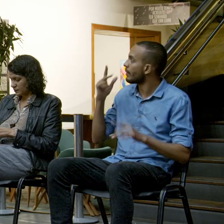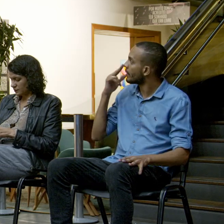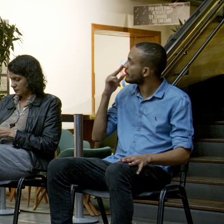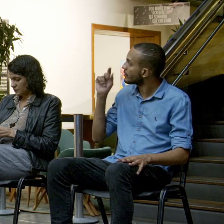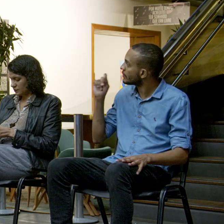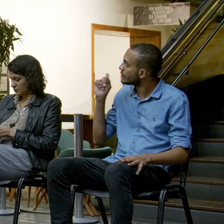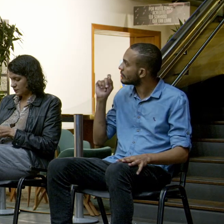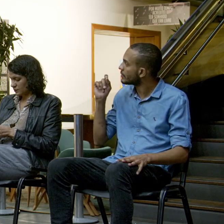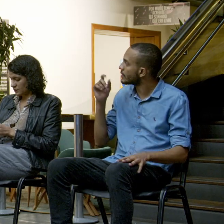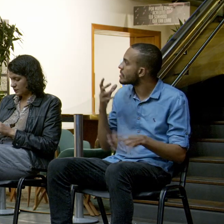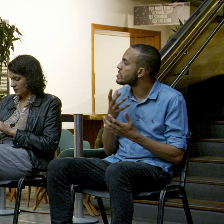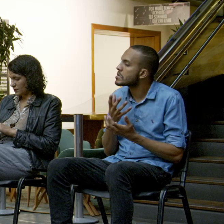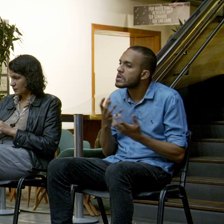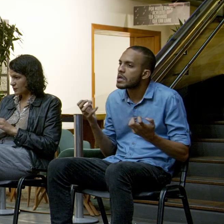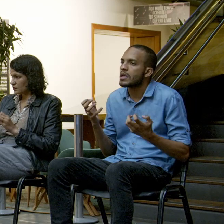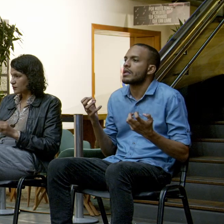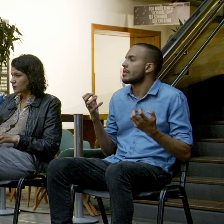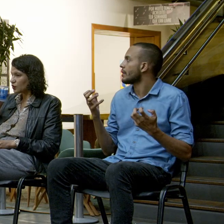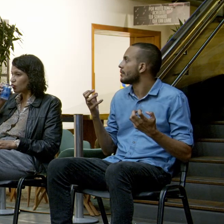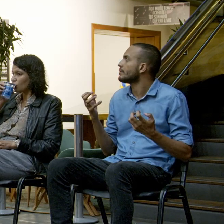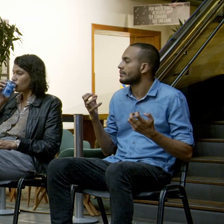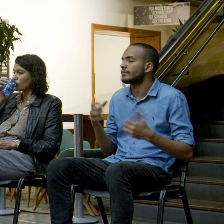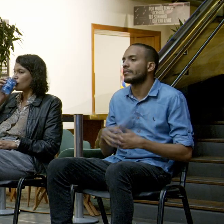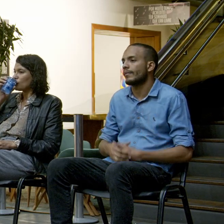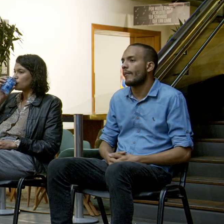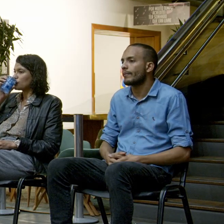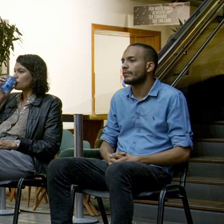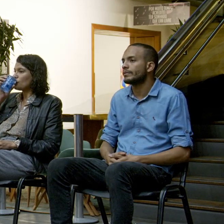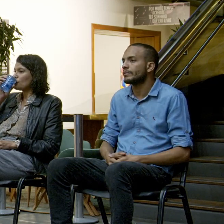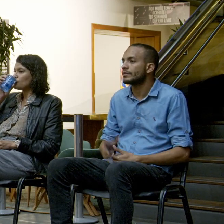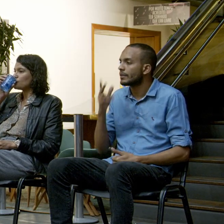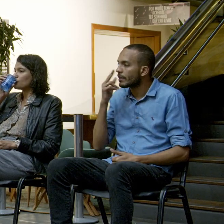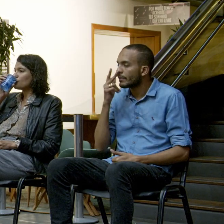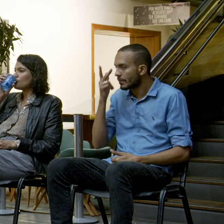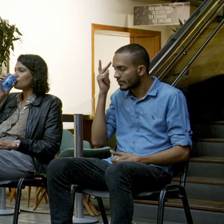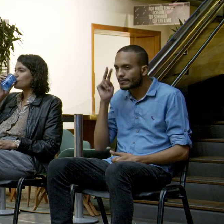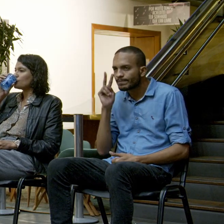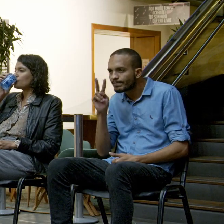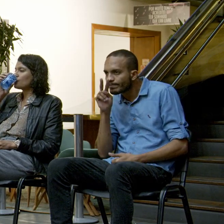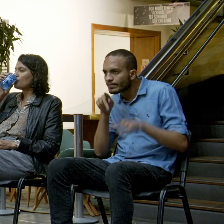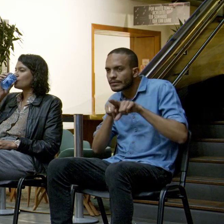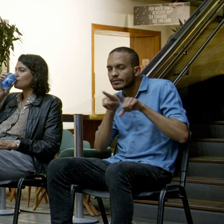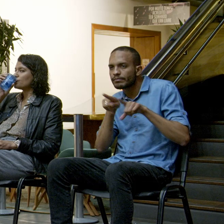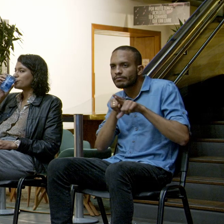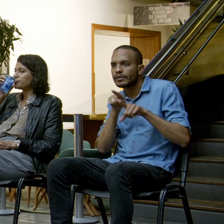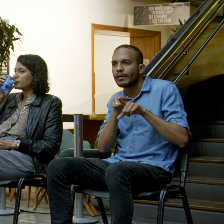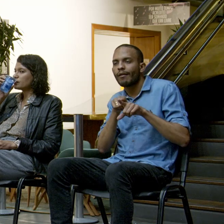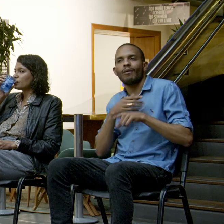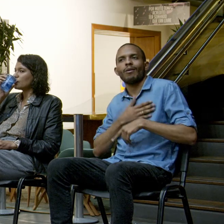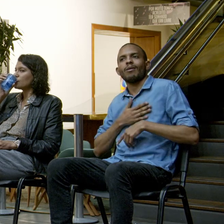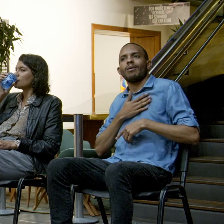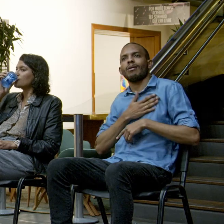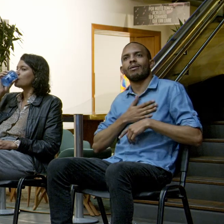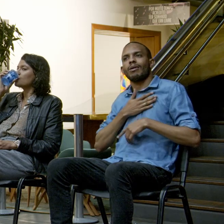parecem estar satisfeitas ou guardando alguma coisa com cuidado. É como se o espectador pudesse projetar a sua própria